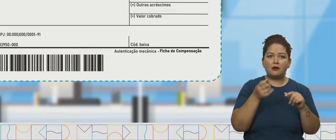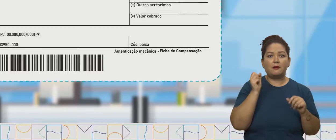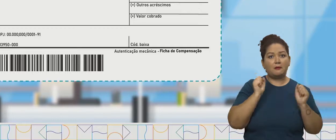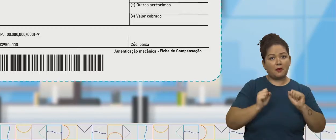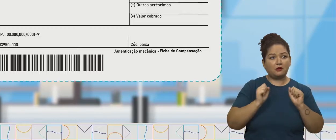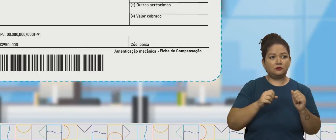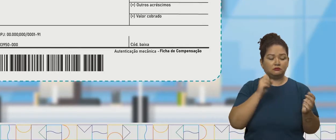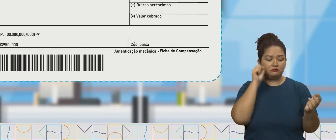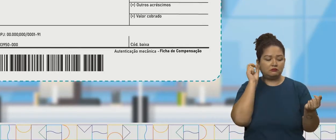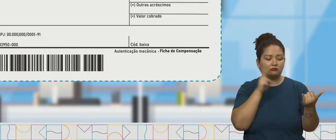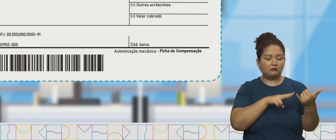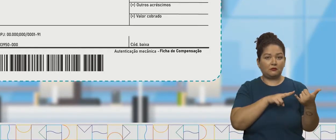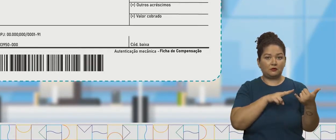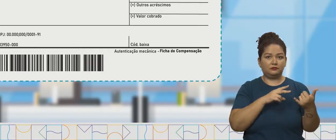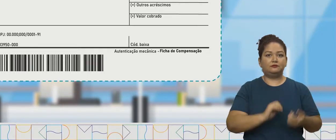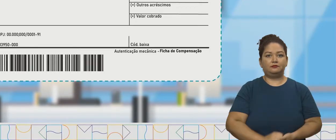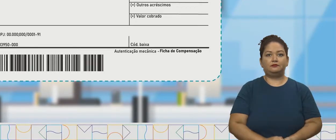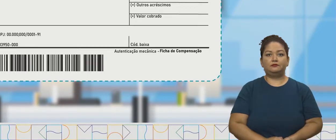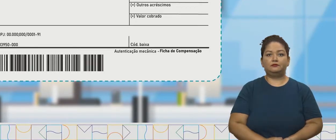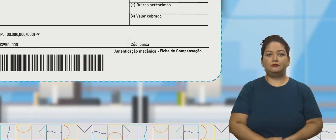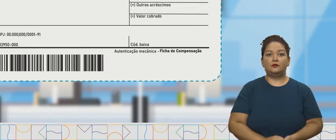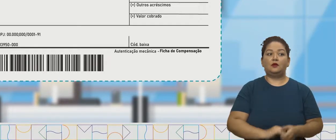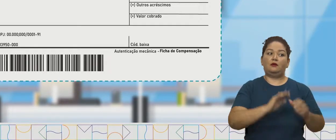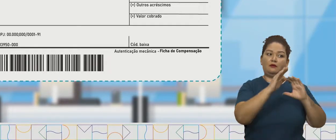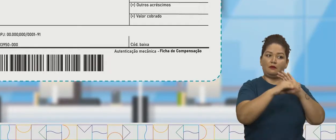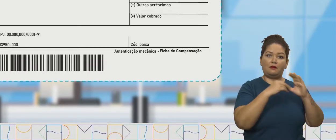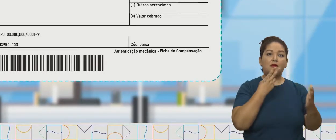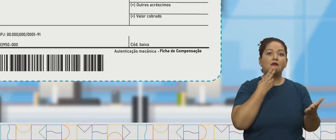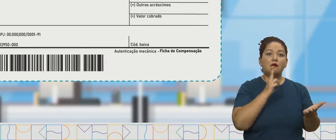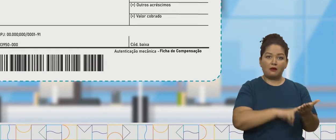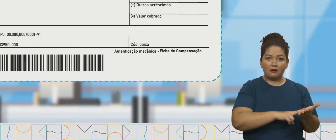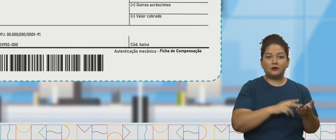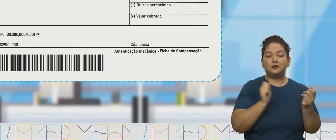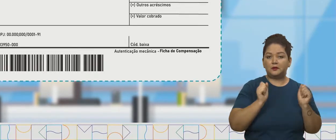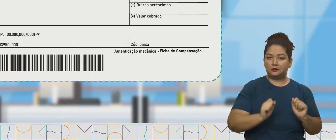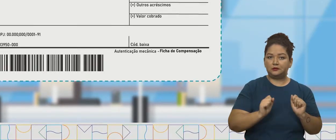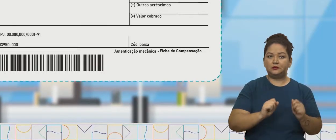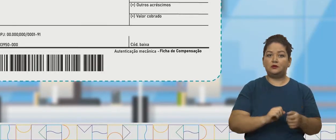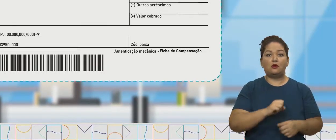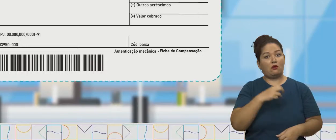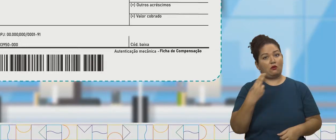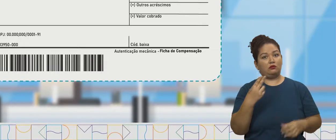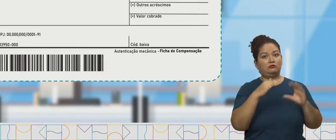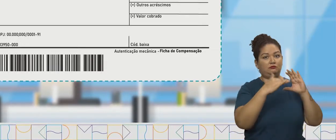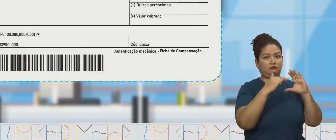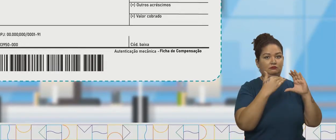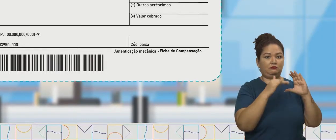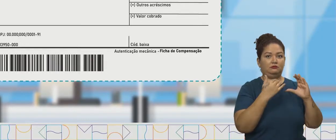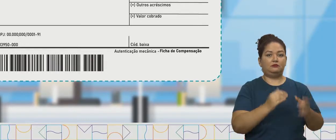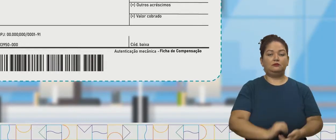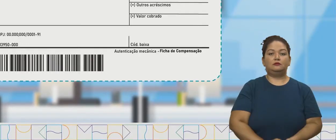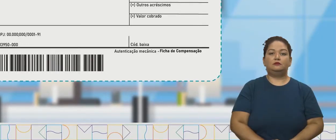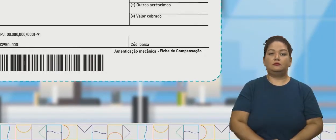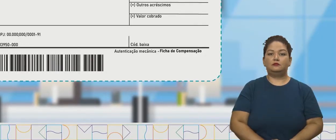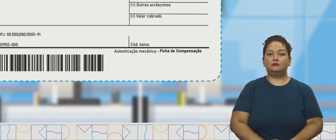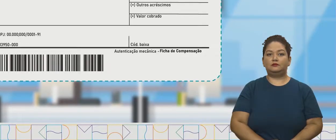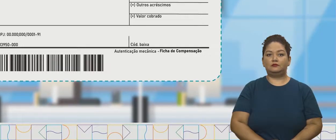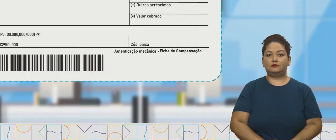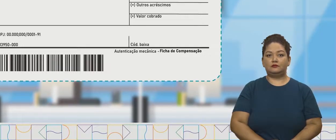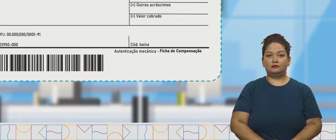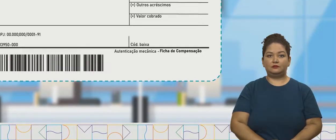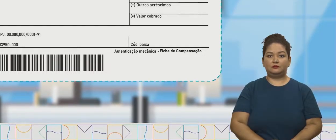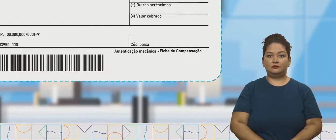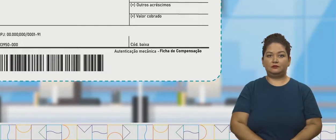recurso tecnológico, pelos correios ou por e-mail. Pelo endereço de e-mail, podemos verificar quem